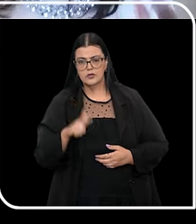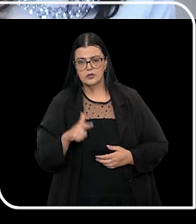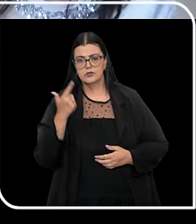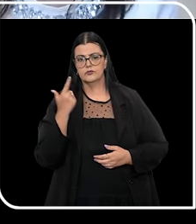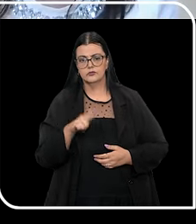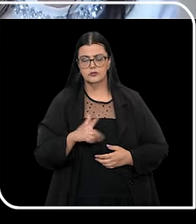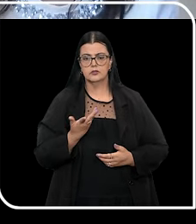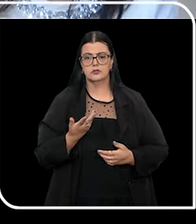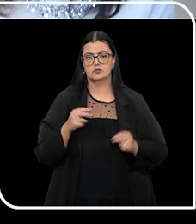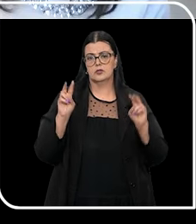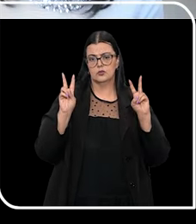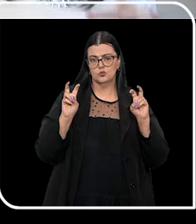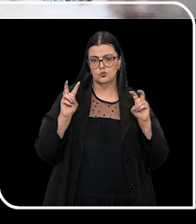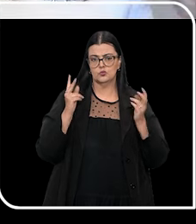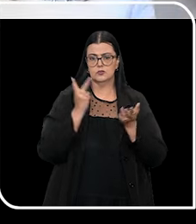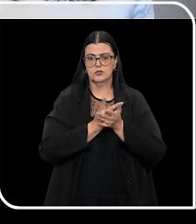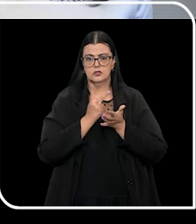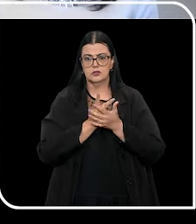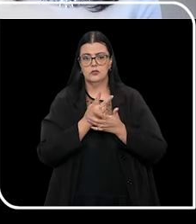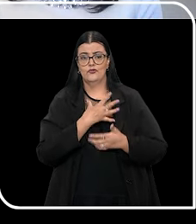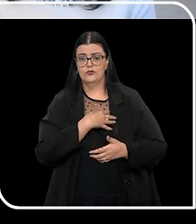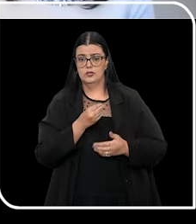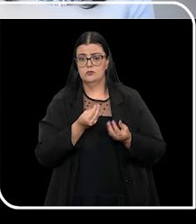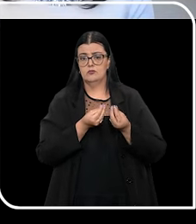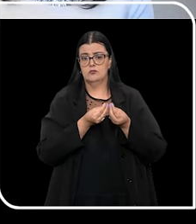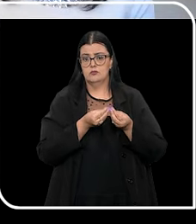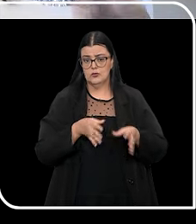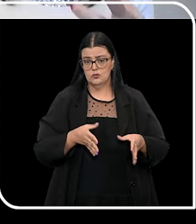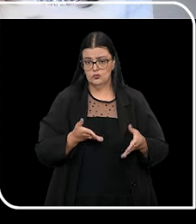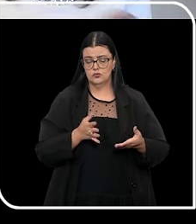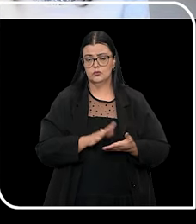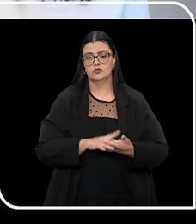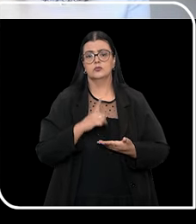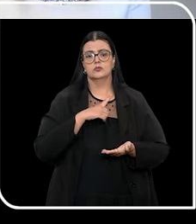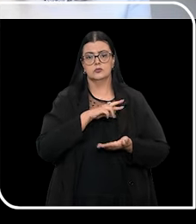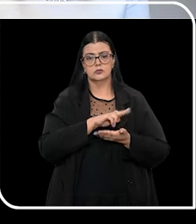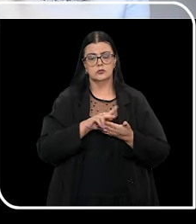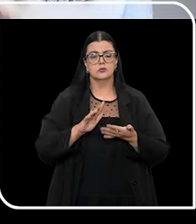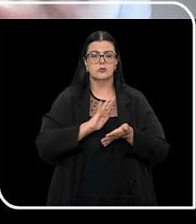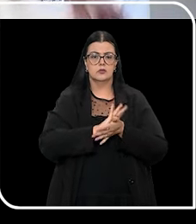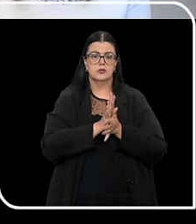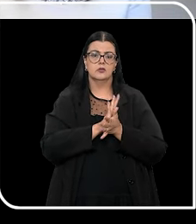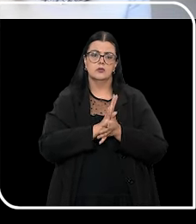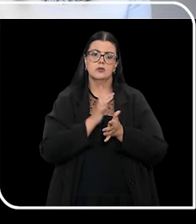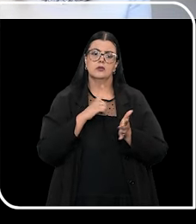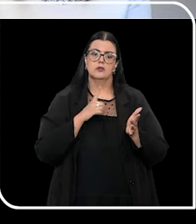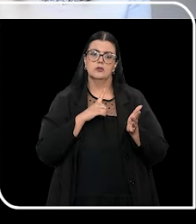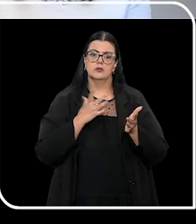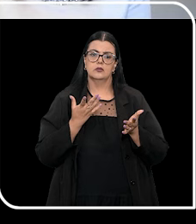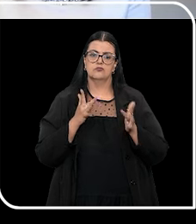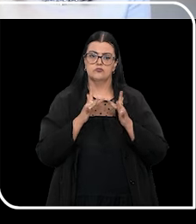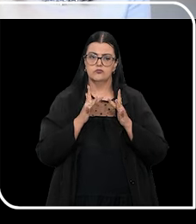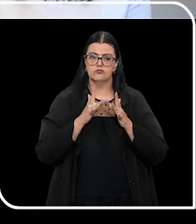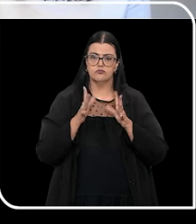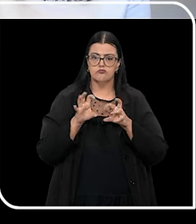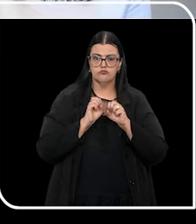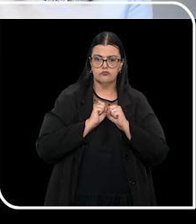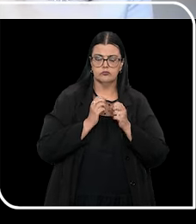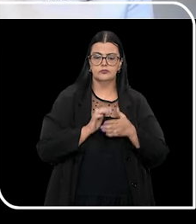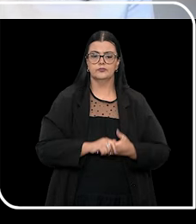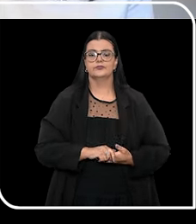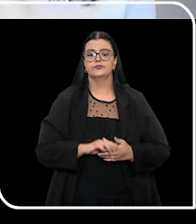repetir várias vezes o mesmo assunto meu filho vai ser prejudicado Então a gente tem muito desse preconceito do contágio osmótico